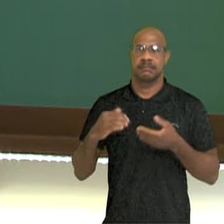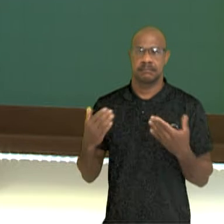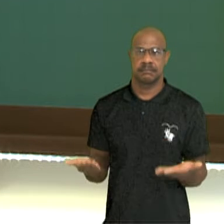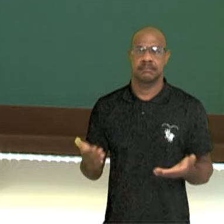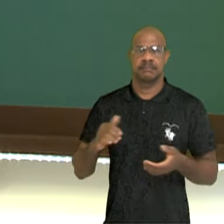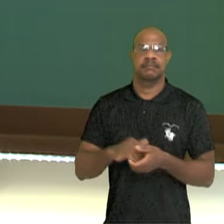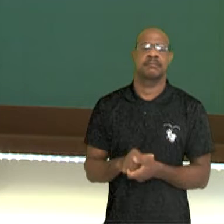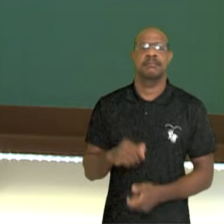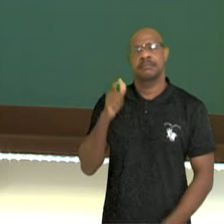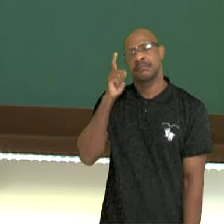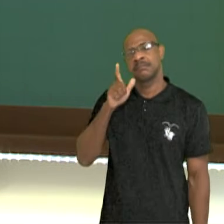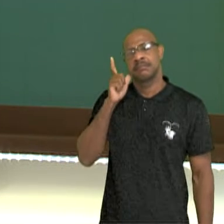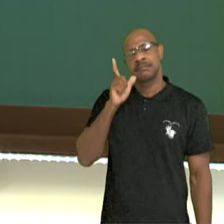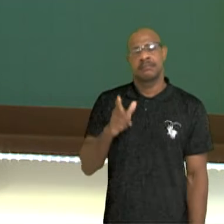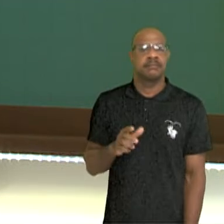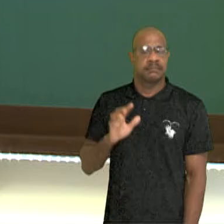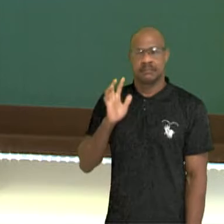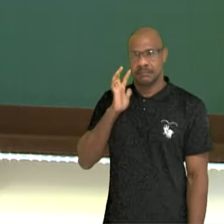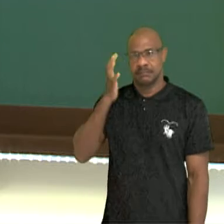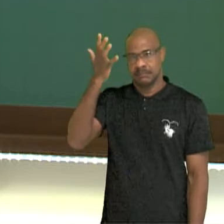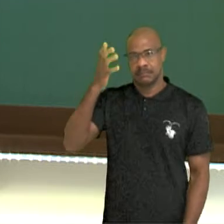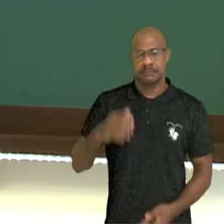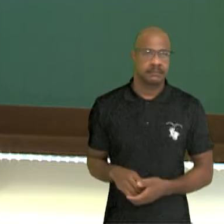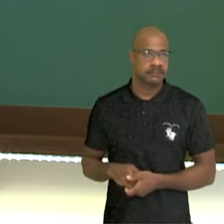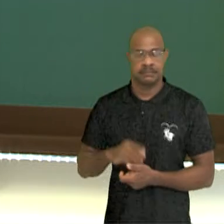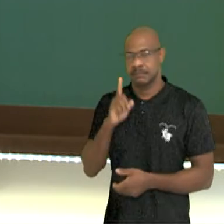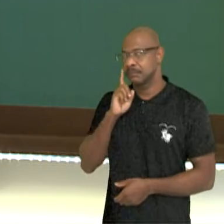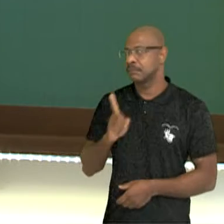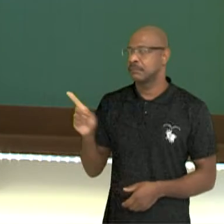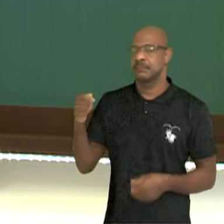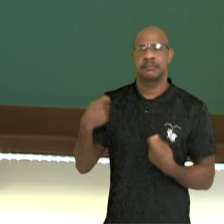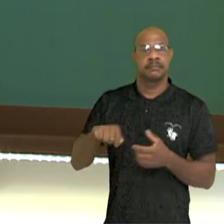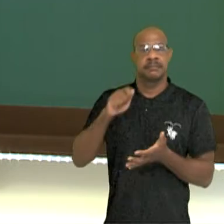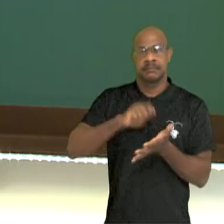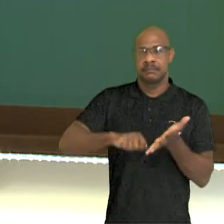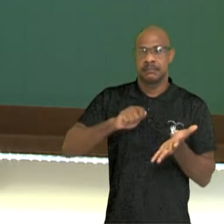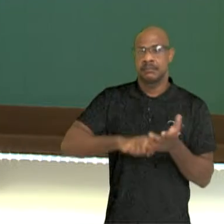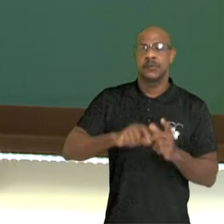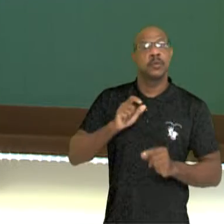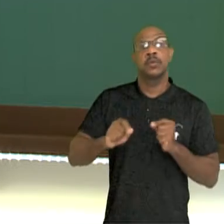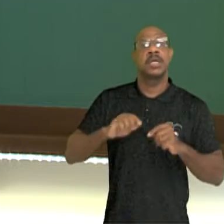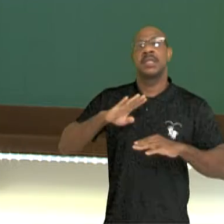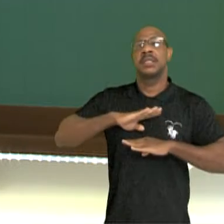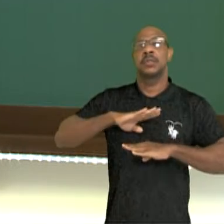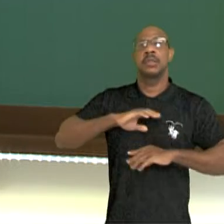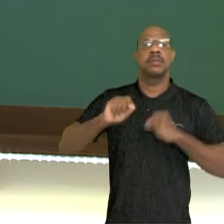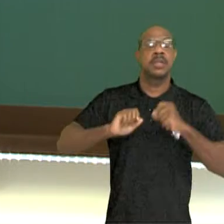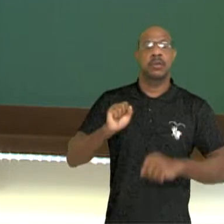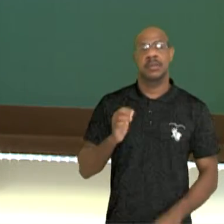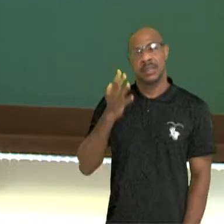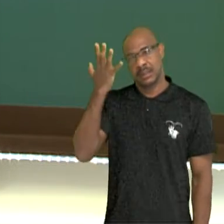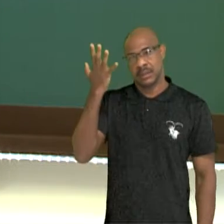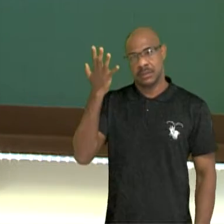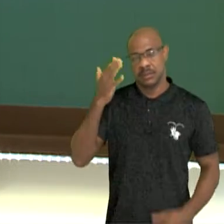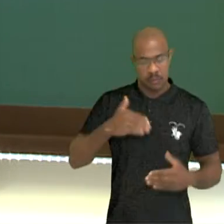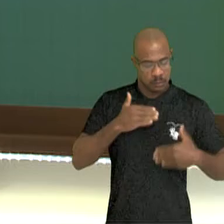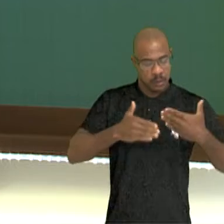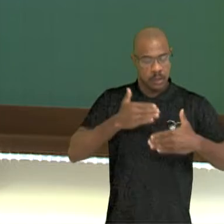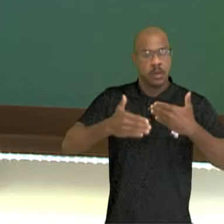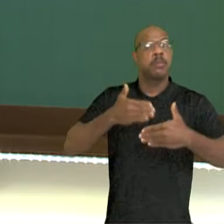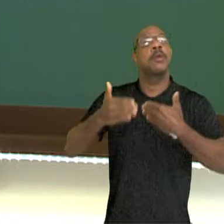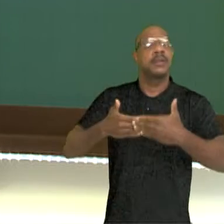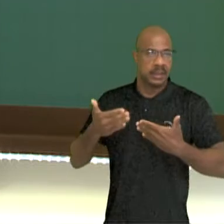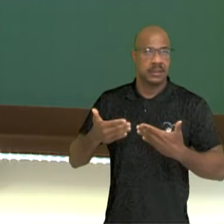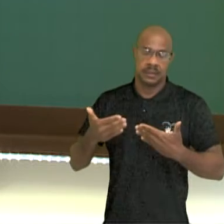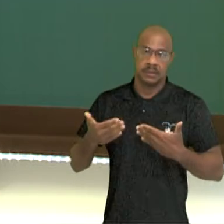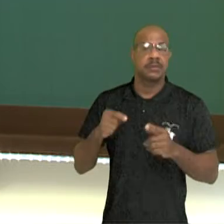Então, conseguiram resolver? Neste exercício, nós temos que escrever quais foram os eventos que ocorreram no processo evolutivo e